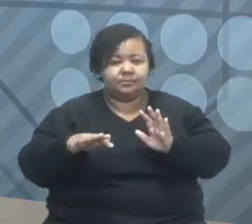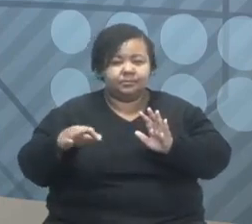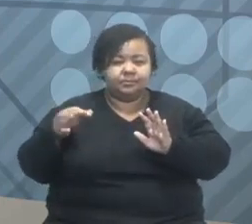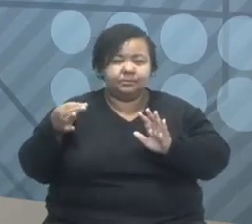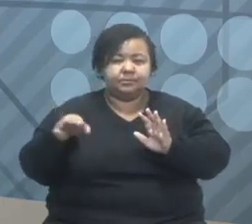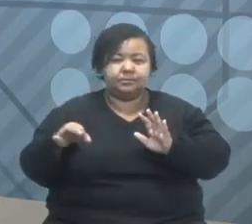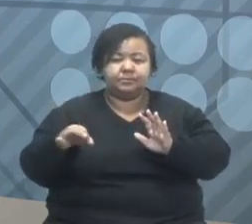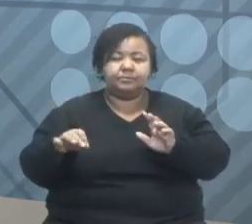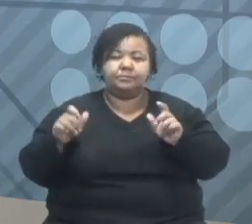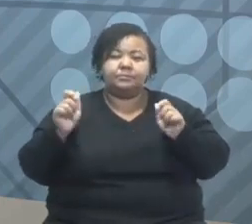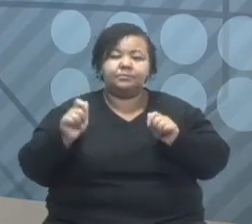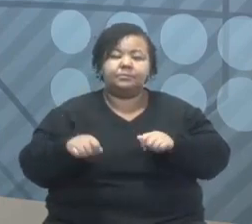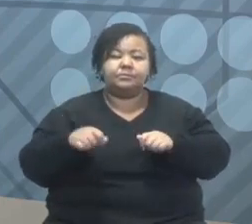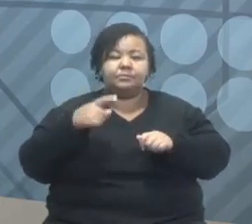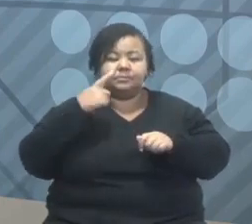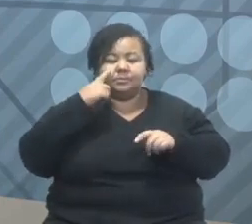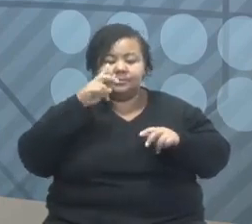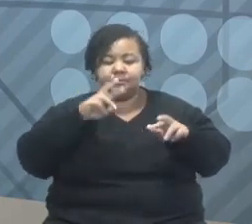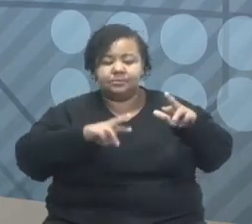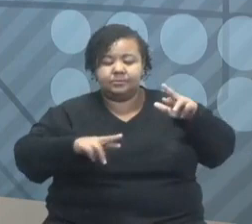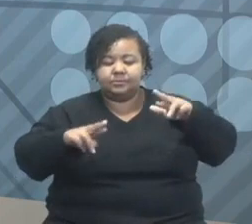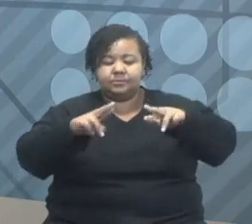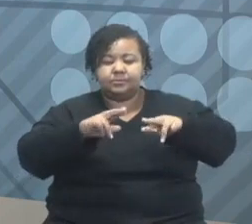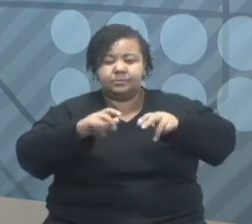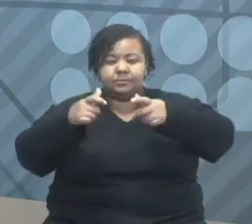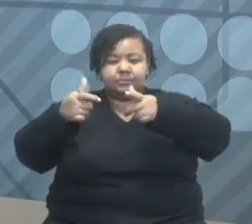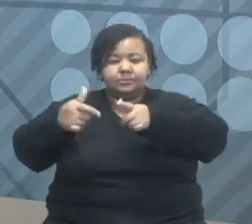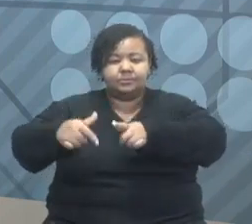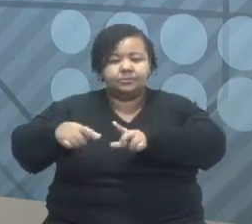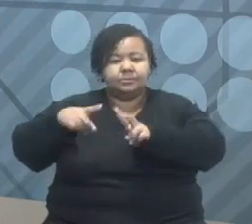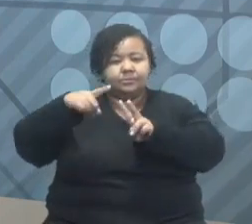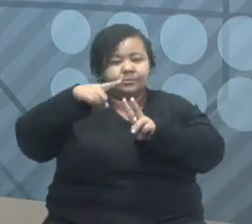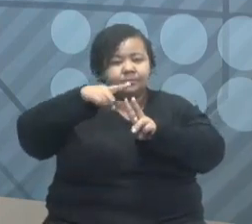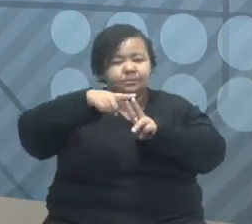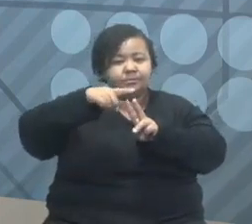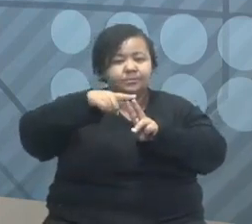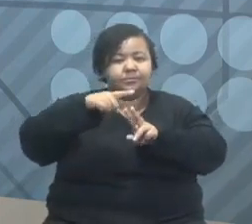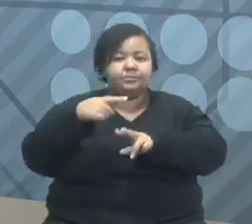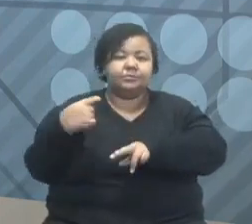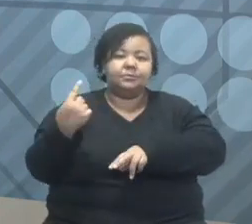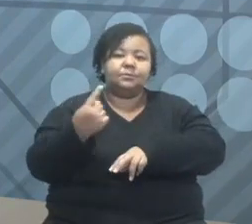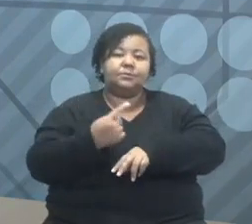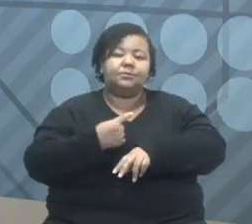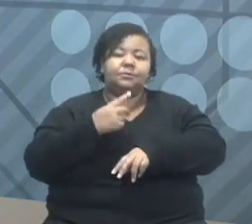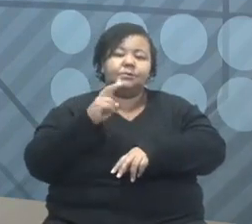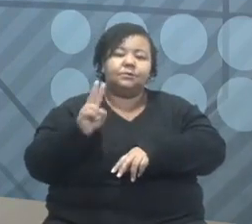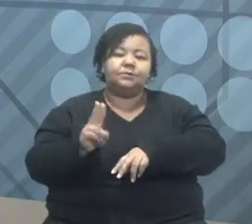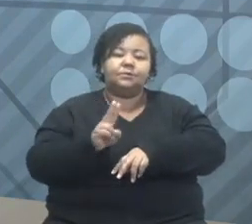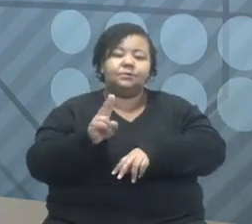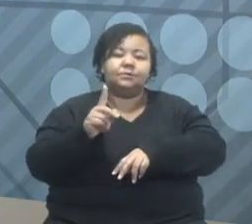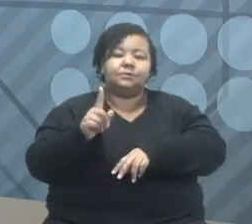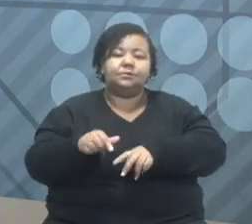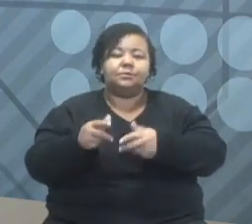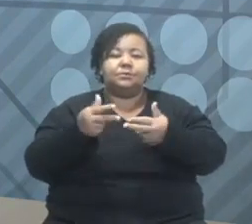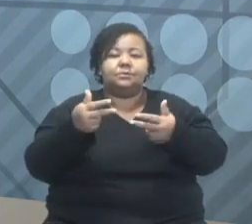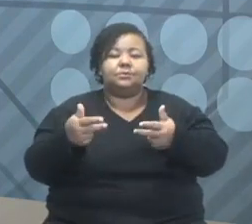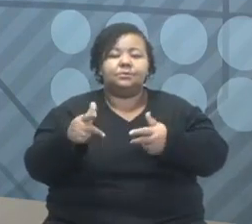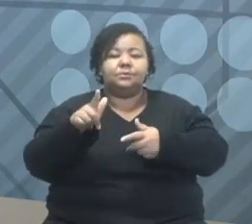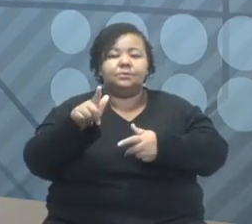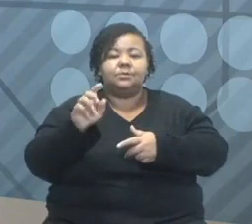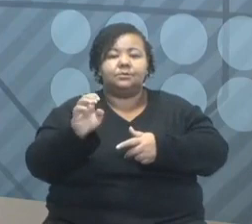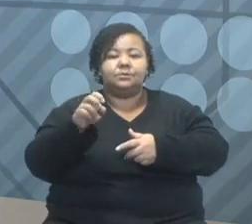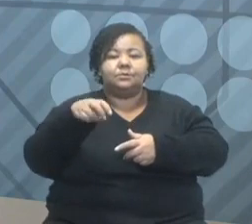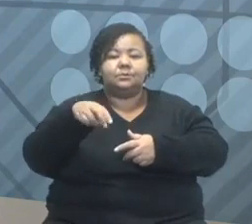Ela pode ser, para a gente verificar se o espaço vetorial ele é, nós costumamos trabalhar com os elementos genéricos, não